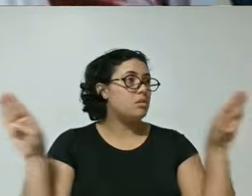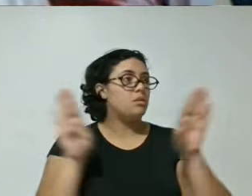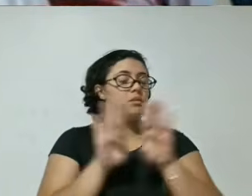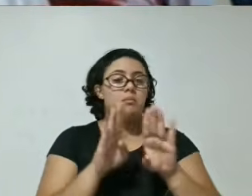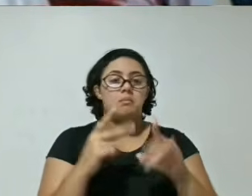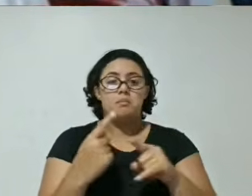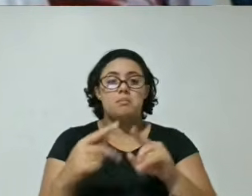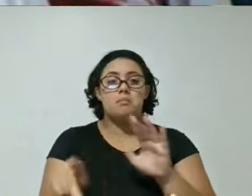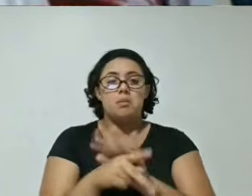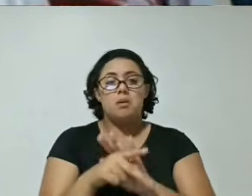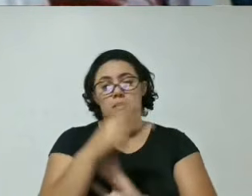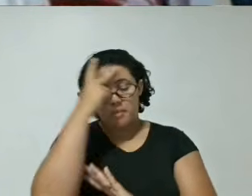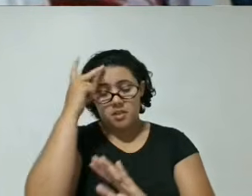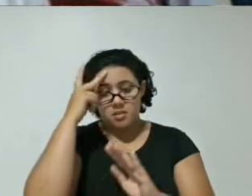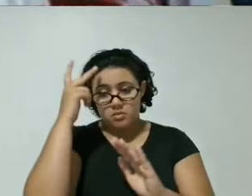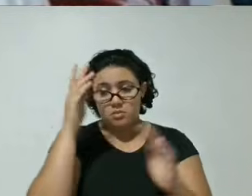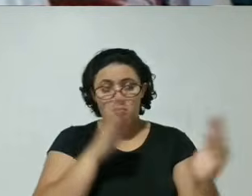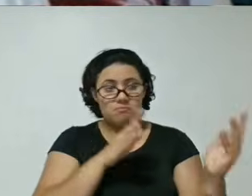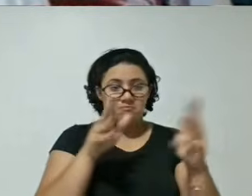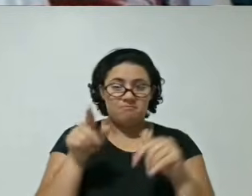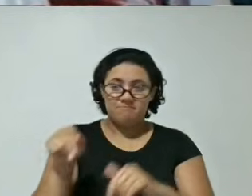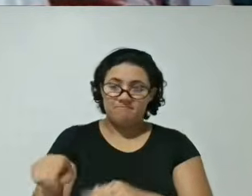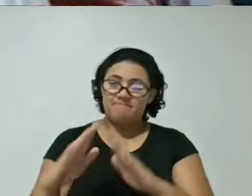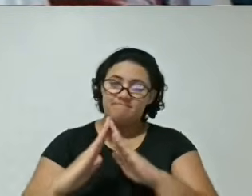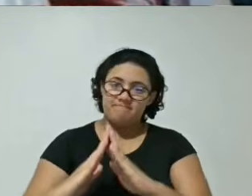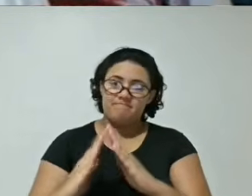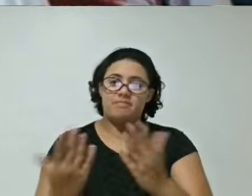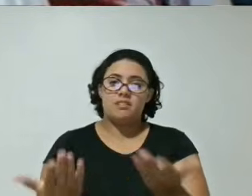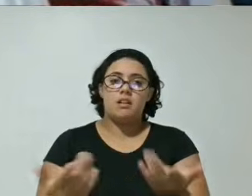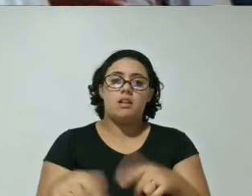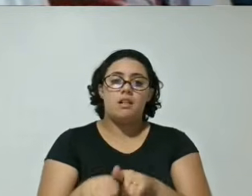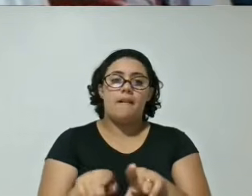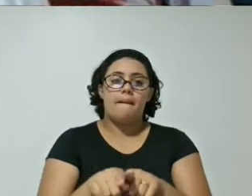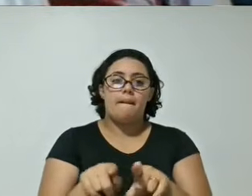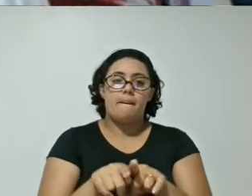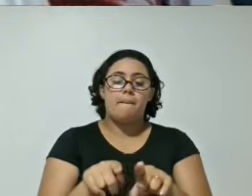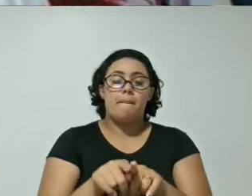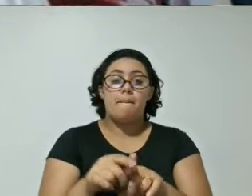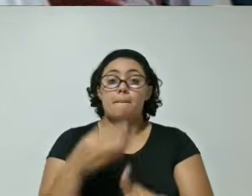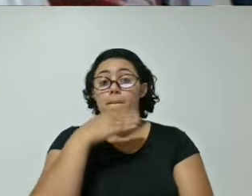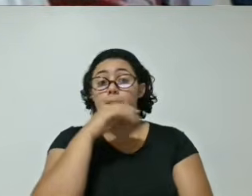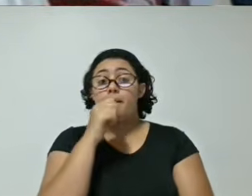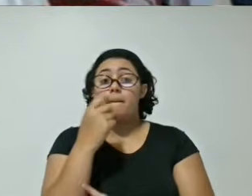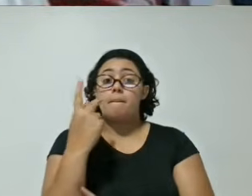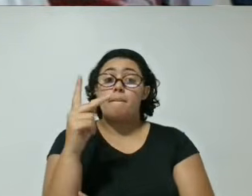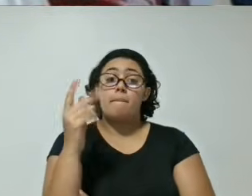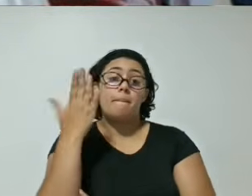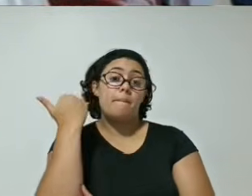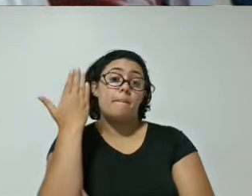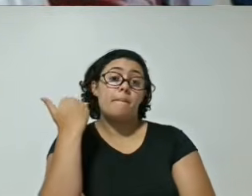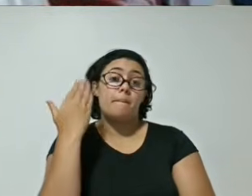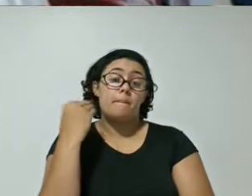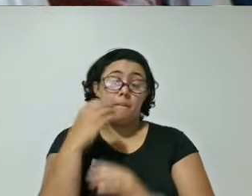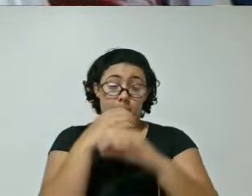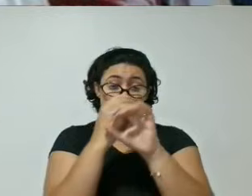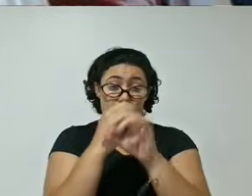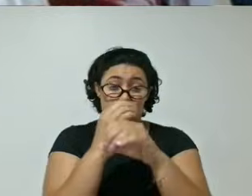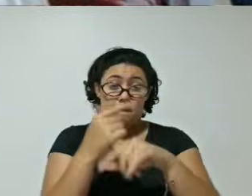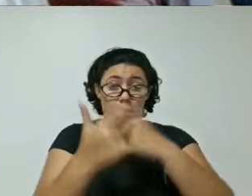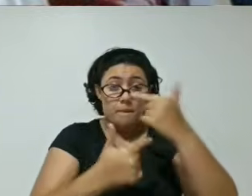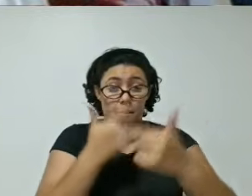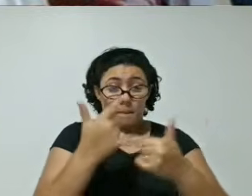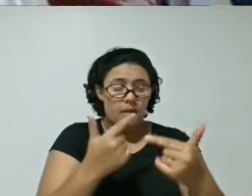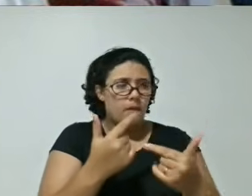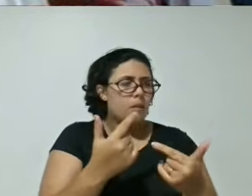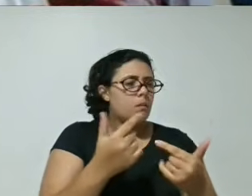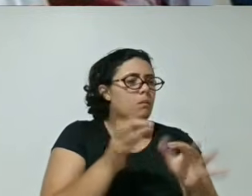né, do pai dela, Sebastião Euler, que é um dos engenheiros da construção da capital, e ela conta toda essa realidade